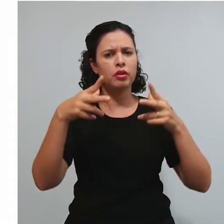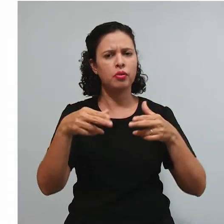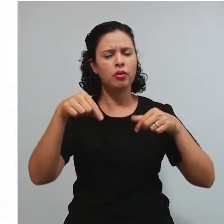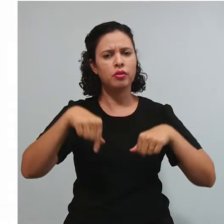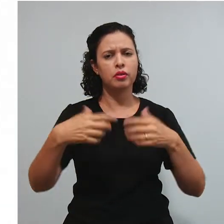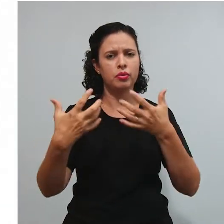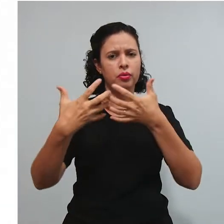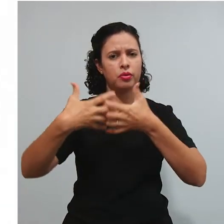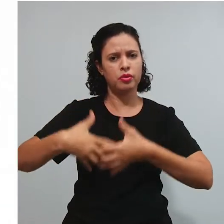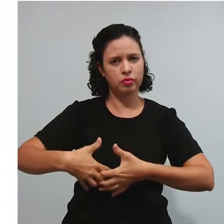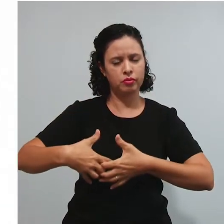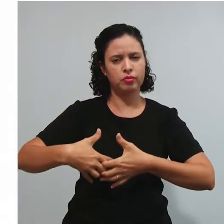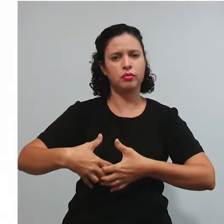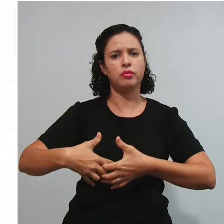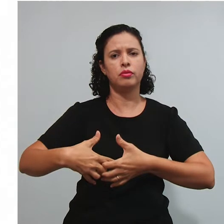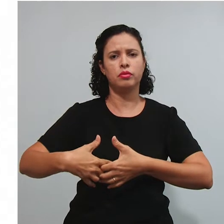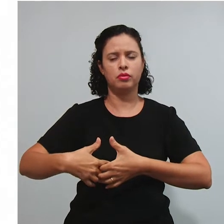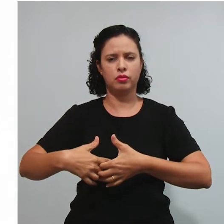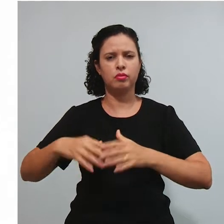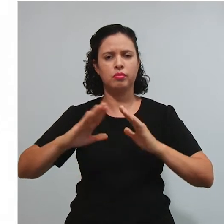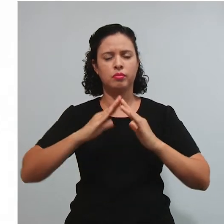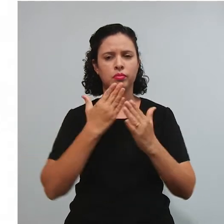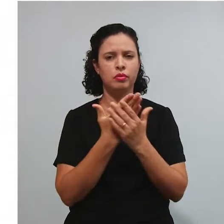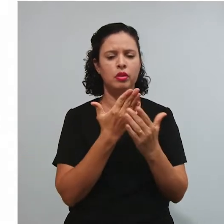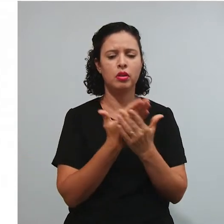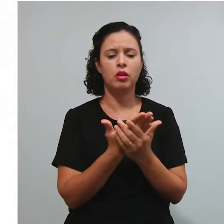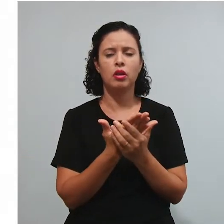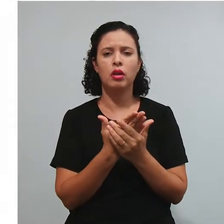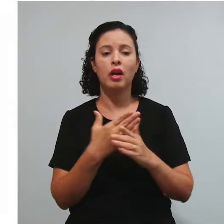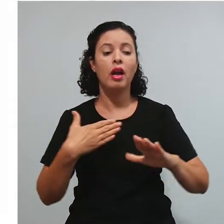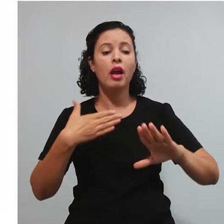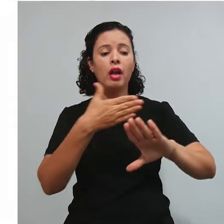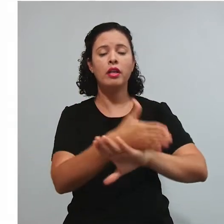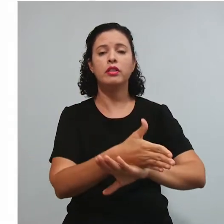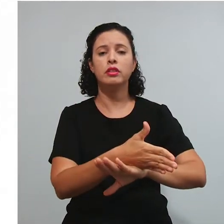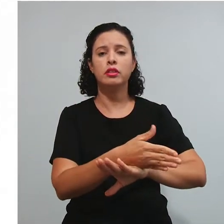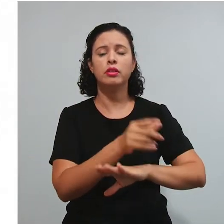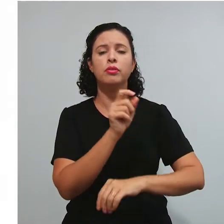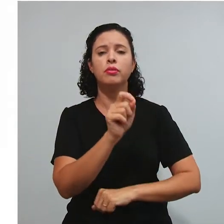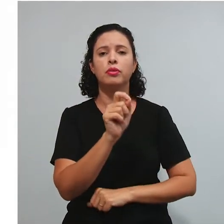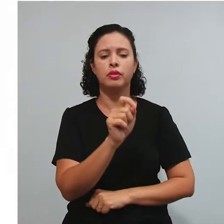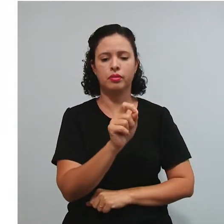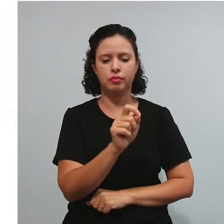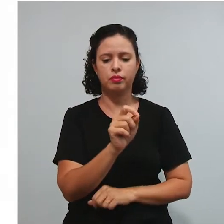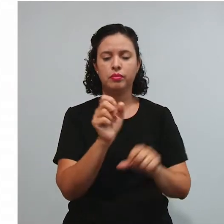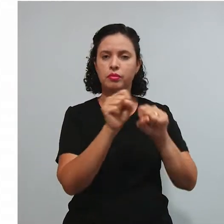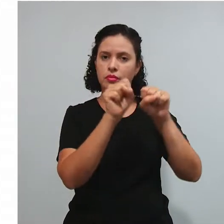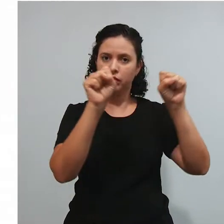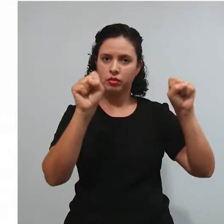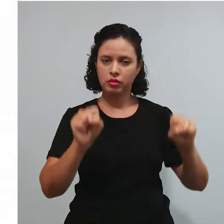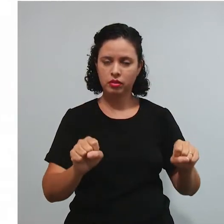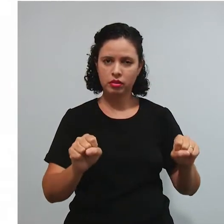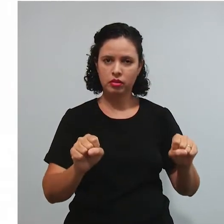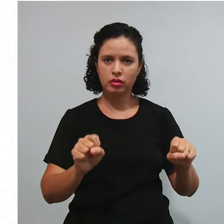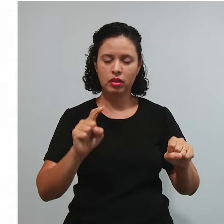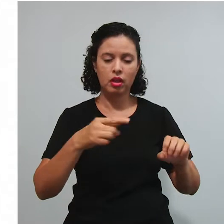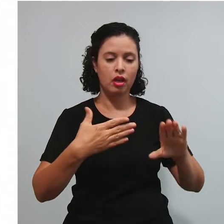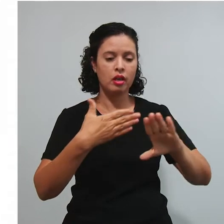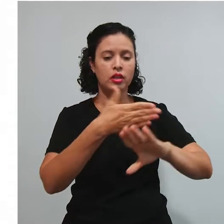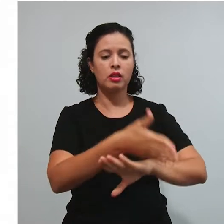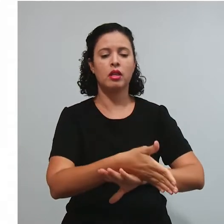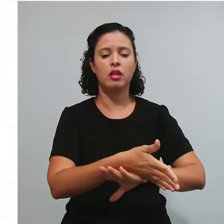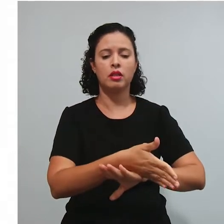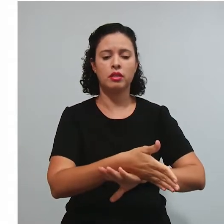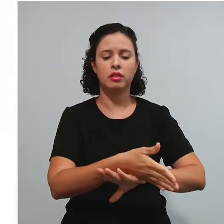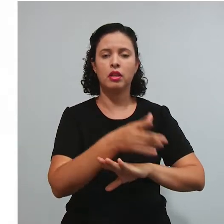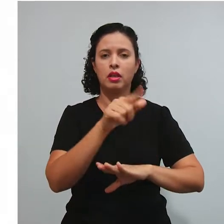do nosso IFRO, o Instituto Federal, né? O que entra? O que dá entrada nesse sistema? A entrada